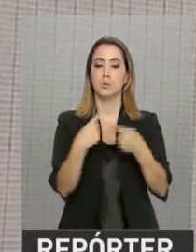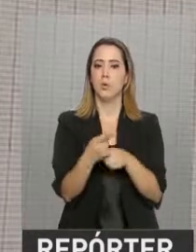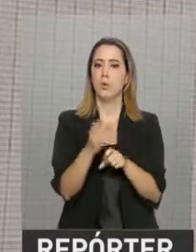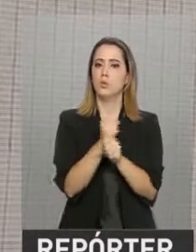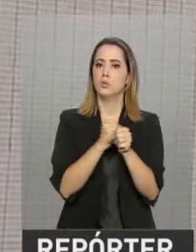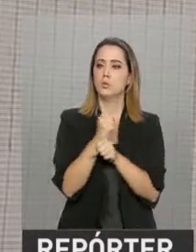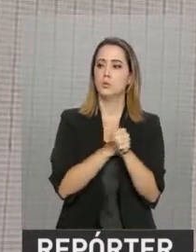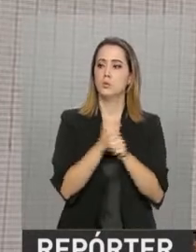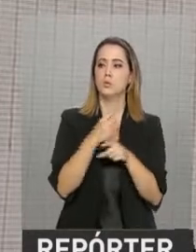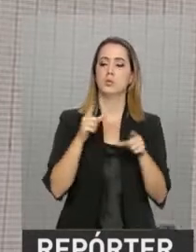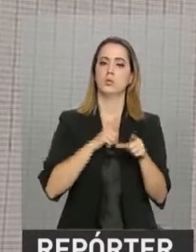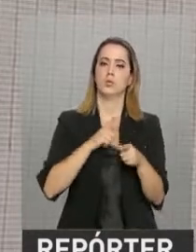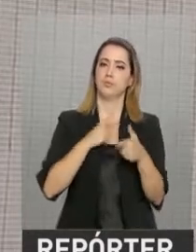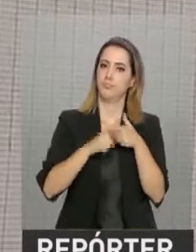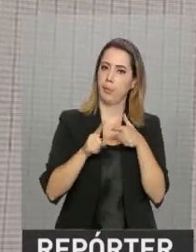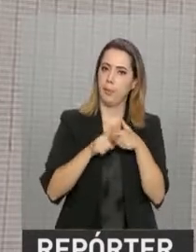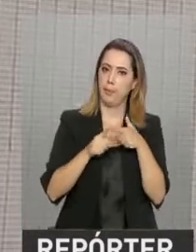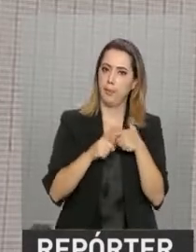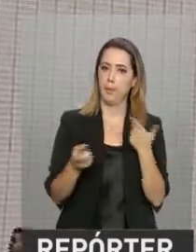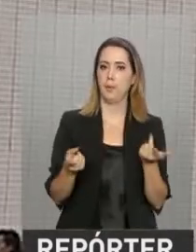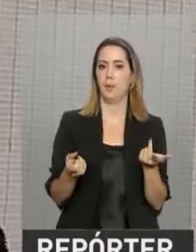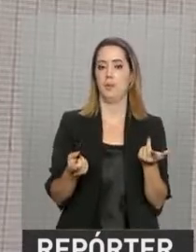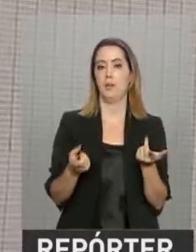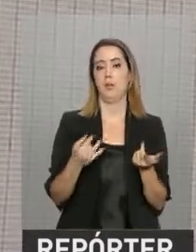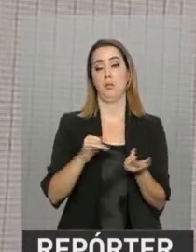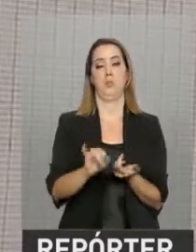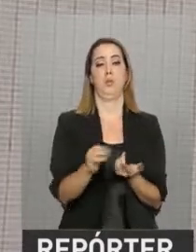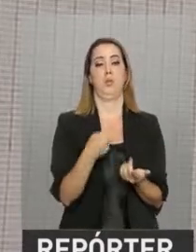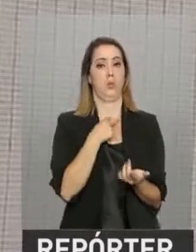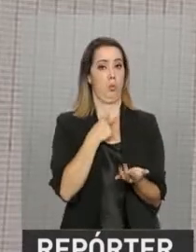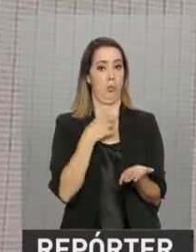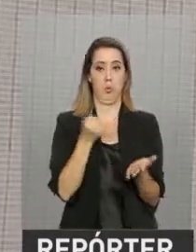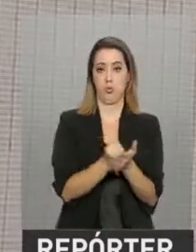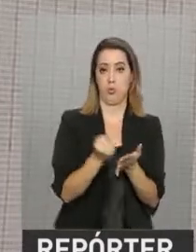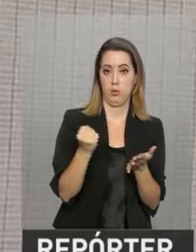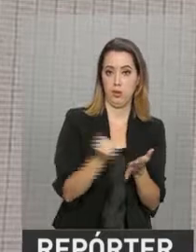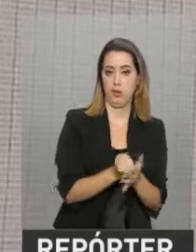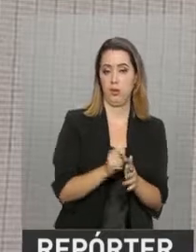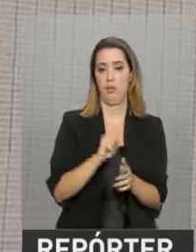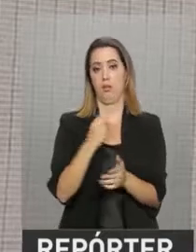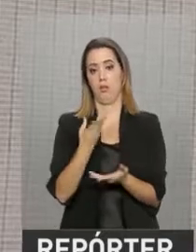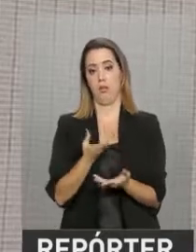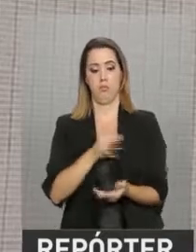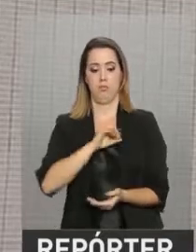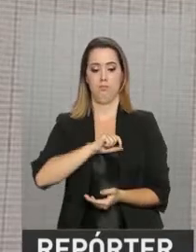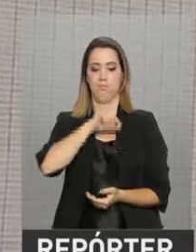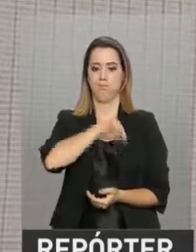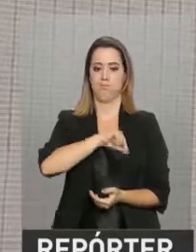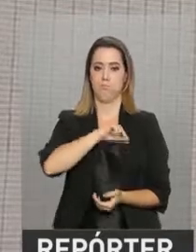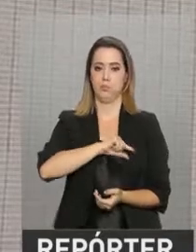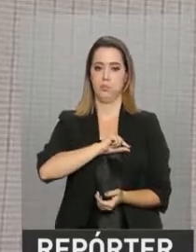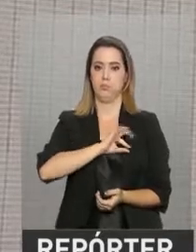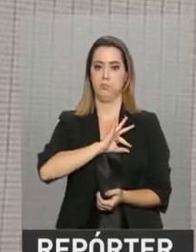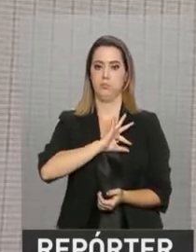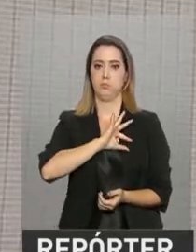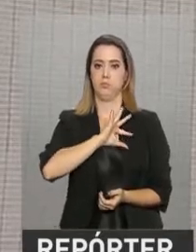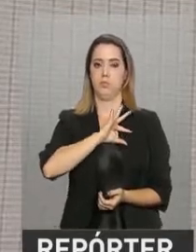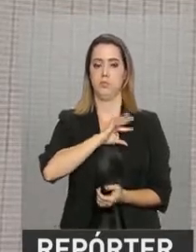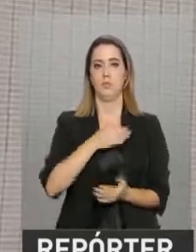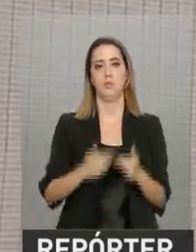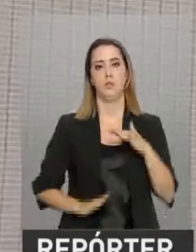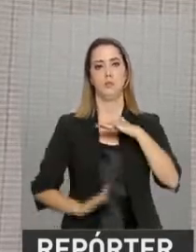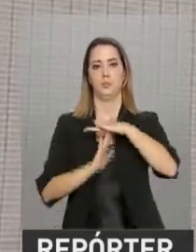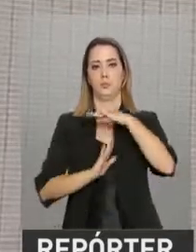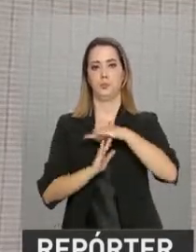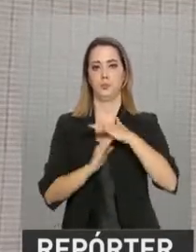ele tem restrições como por exemplo não fazer novas contratações e nem conceder reajustes até que o teto volte a ser